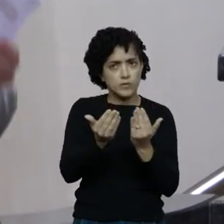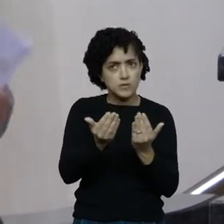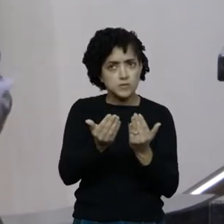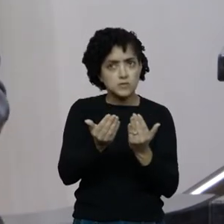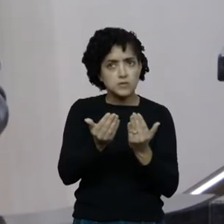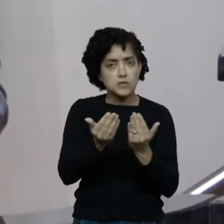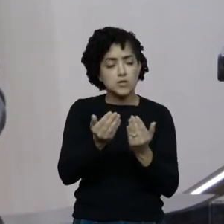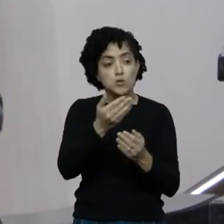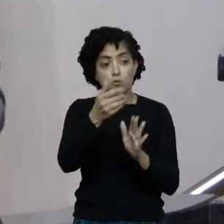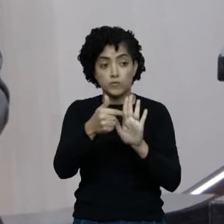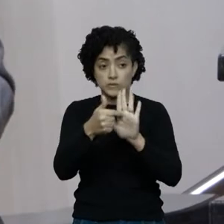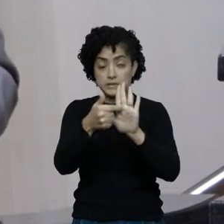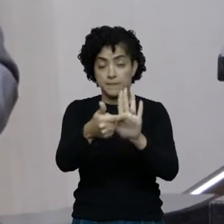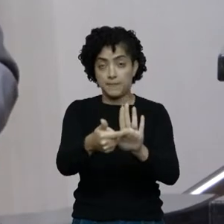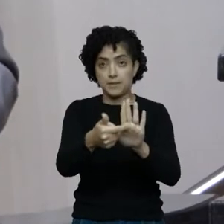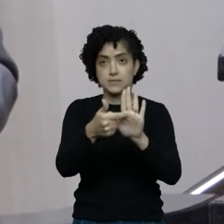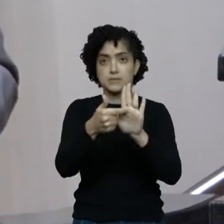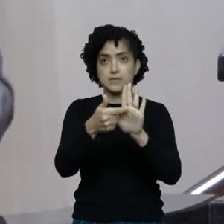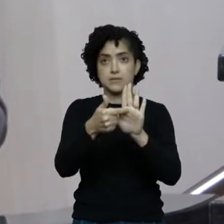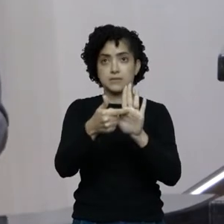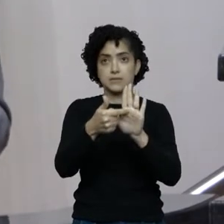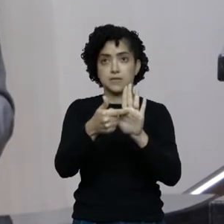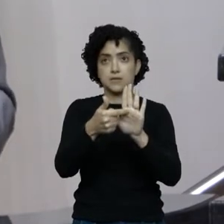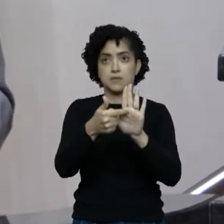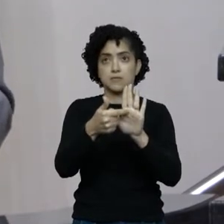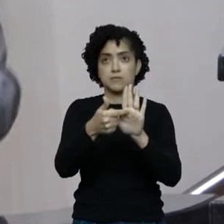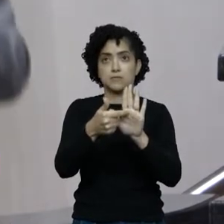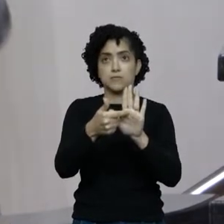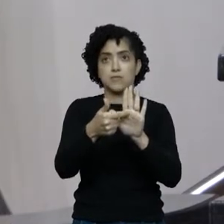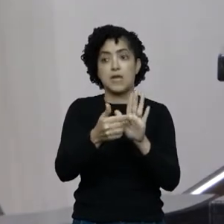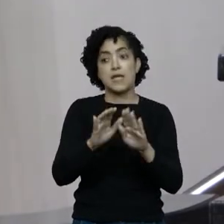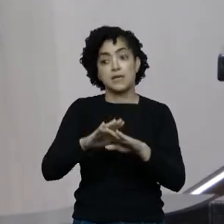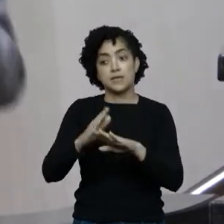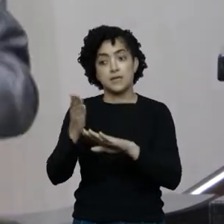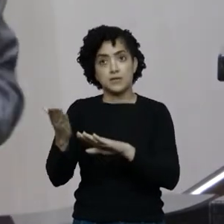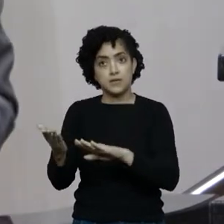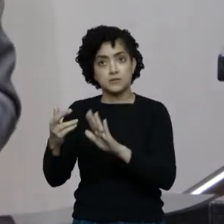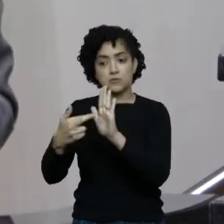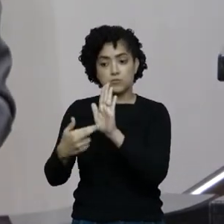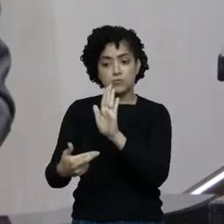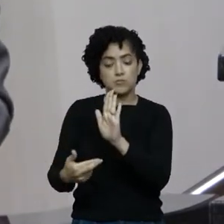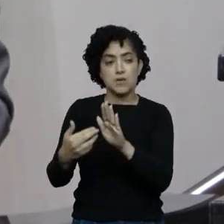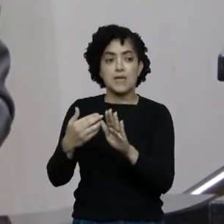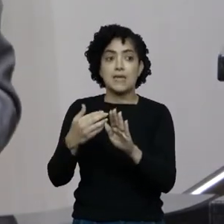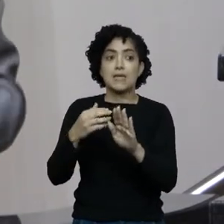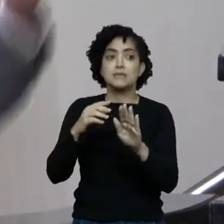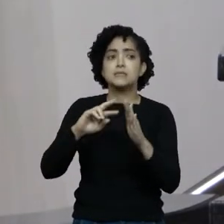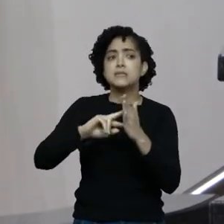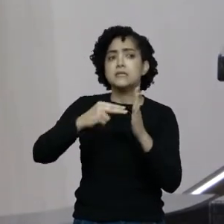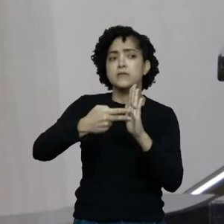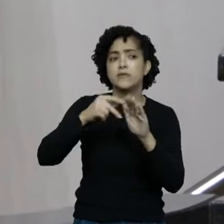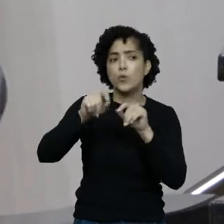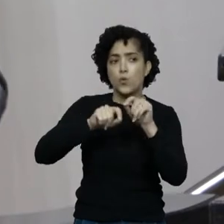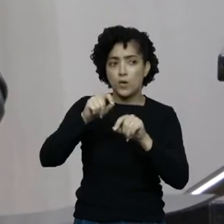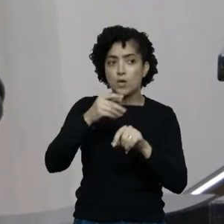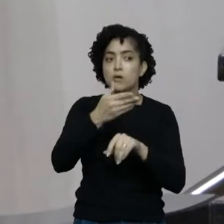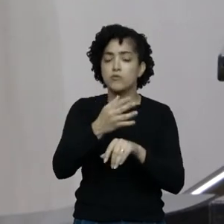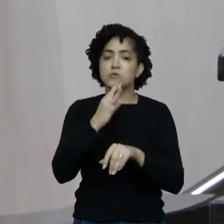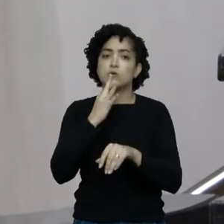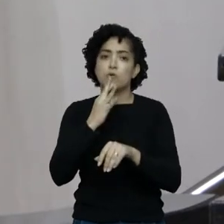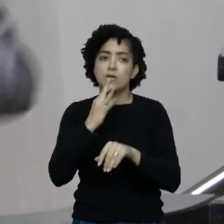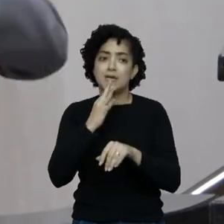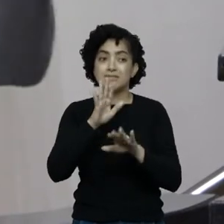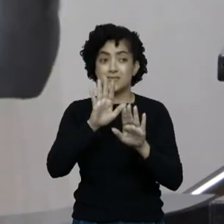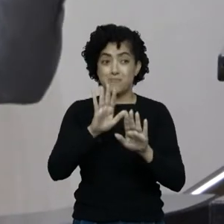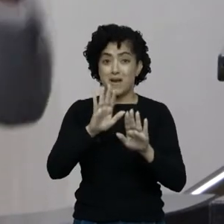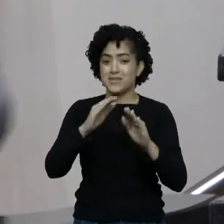policial prende uma ativista em relação ao voto do relator é porque você deixa eu conheço projeto e descobre o que está sendo feito